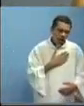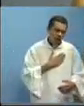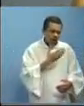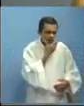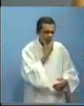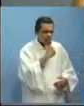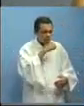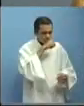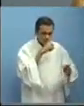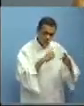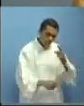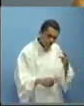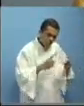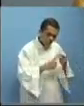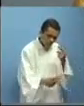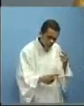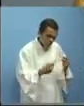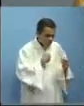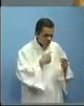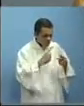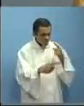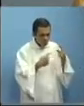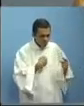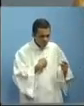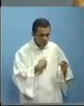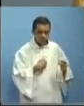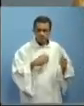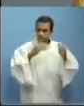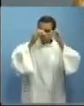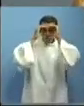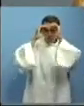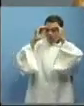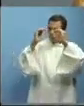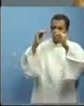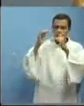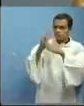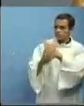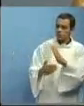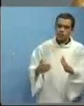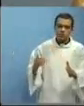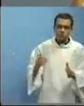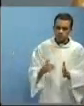Meu pai falou que não Obedeça Obedecei em tudo